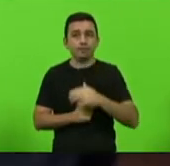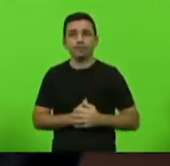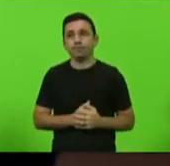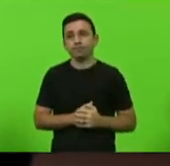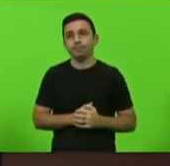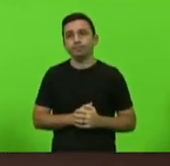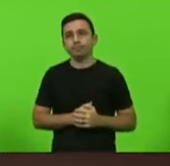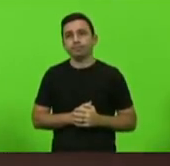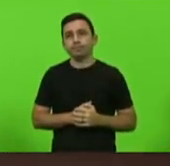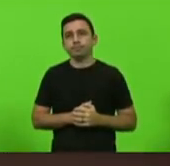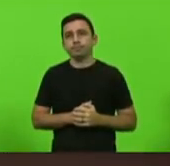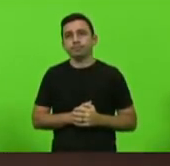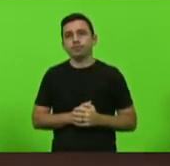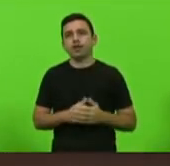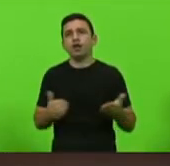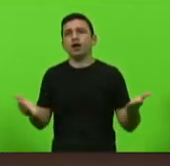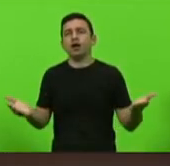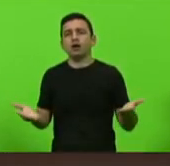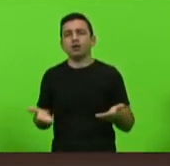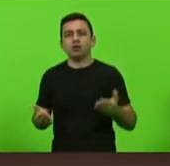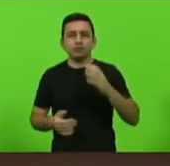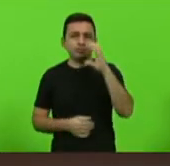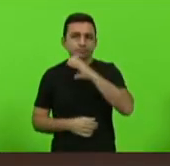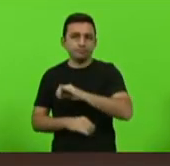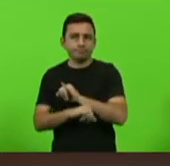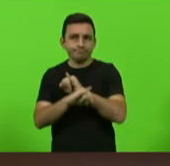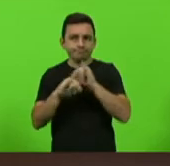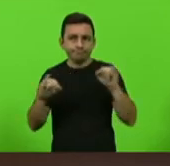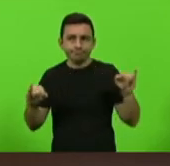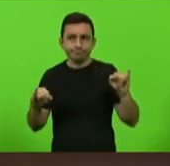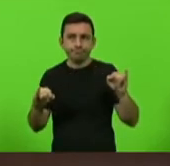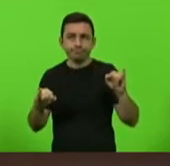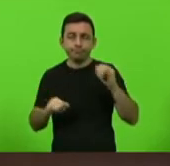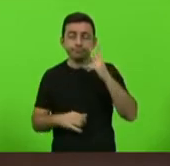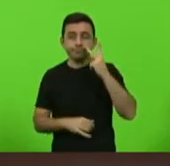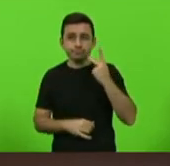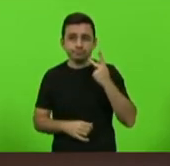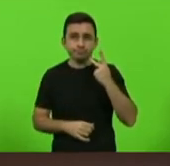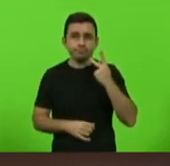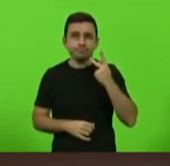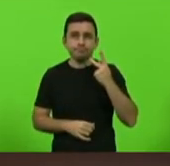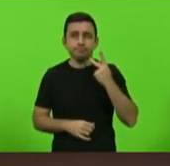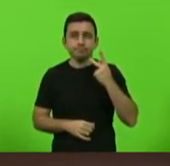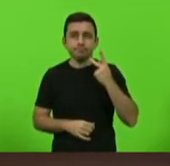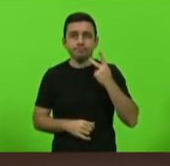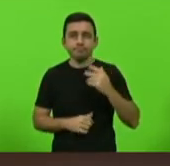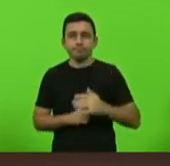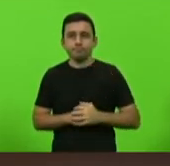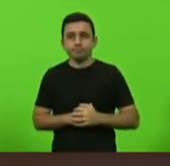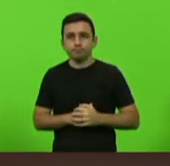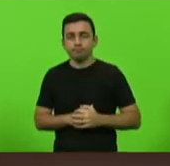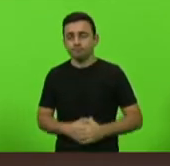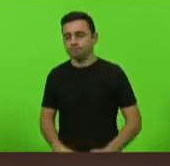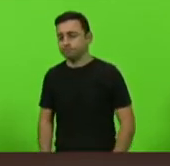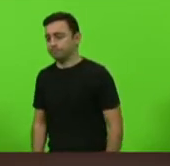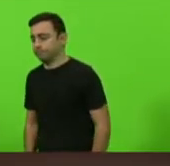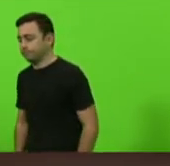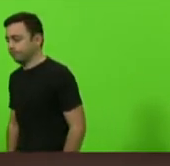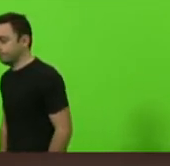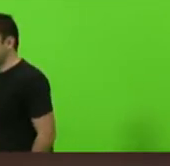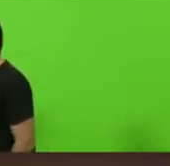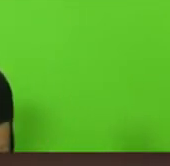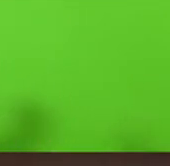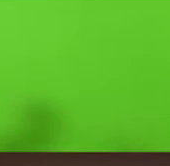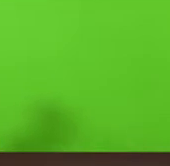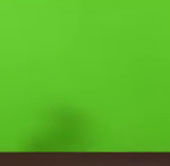palavra, em breves comunicações, o nobre deputado Pedro Celso Zuc, deputado da belíssima cidade de Gaspar,